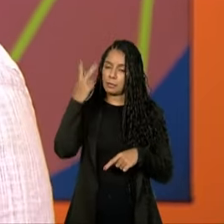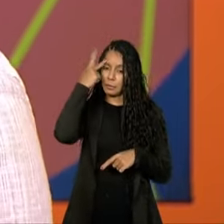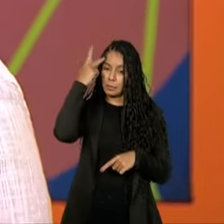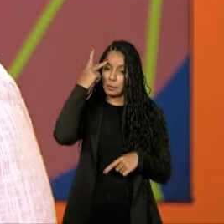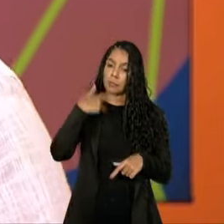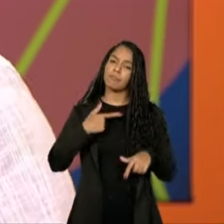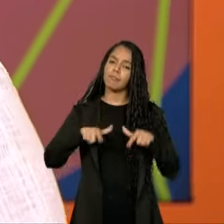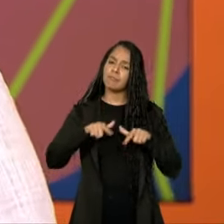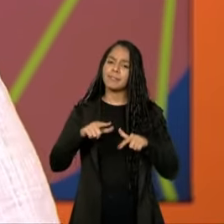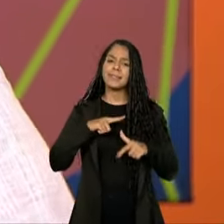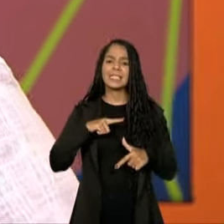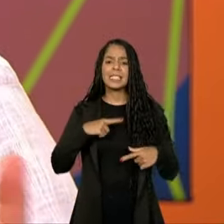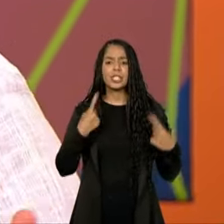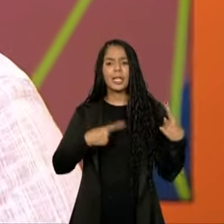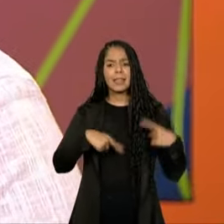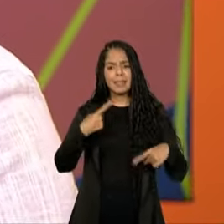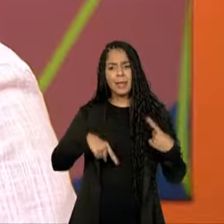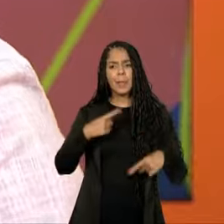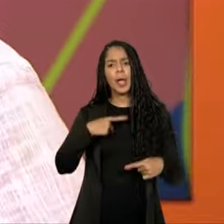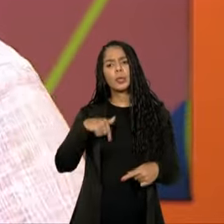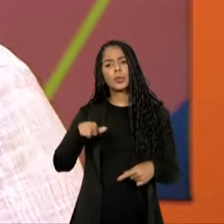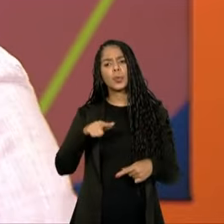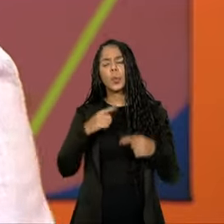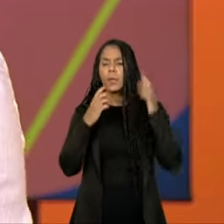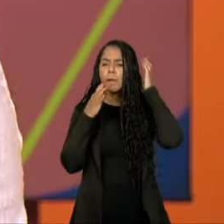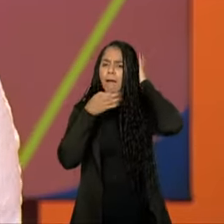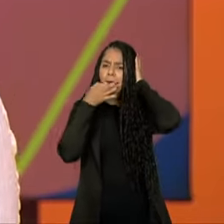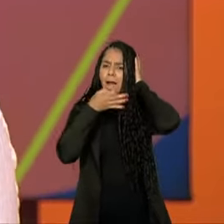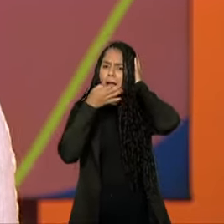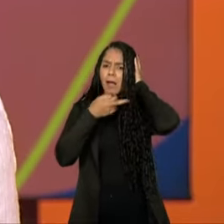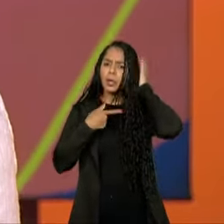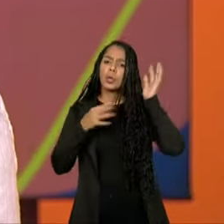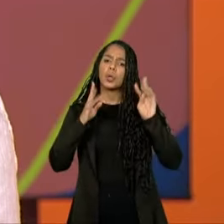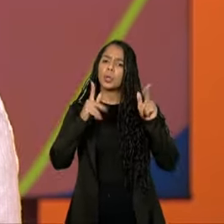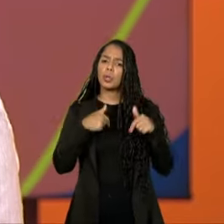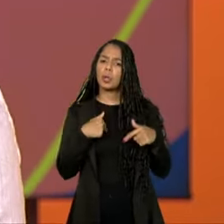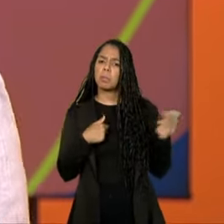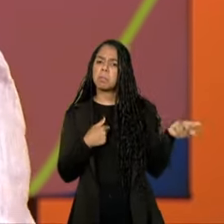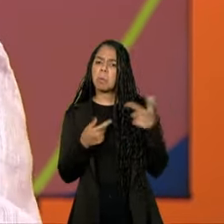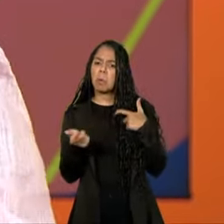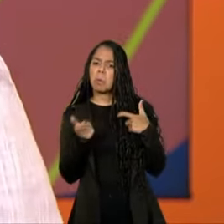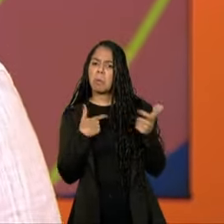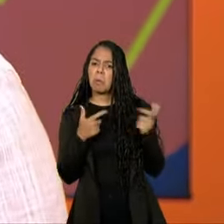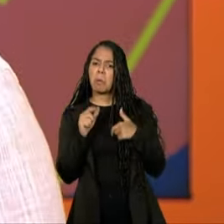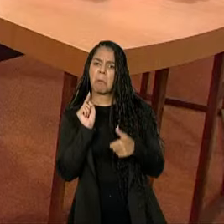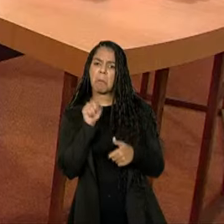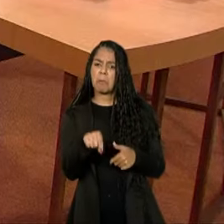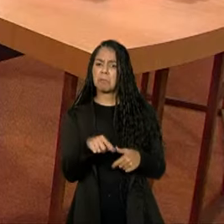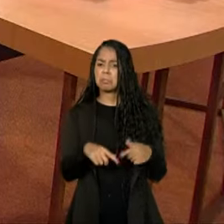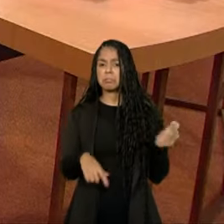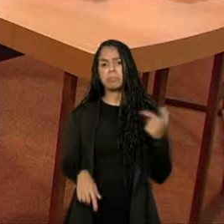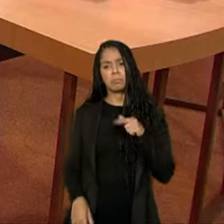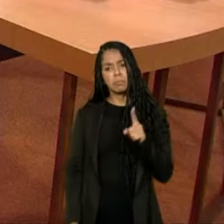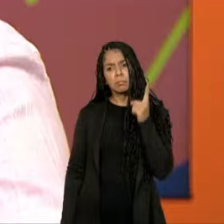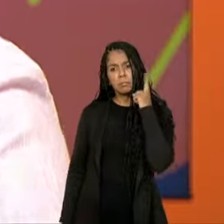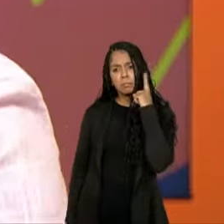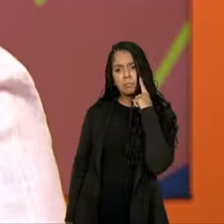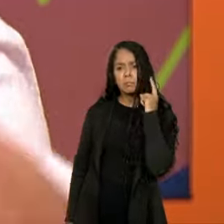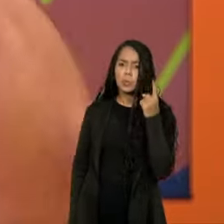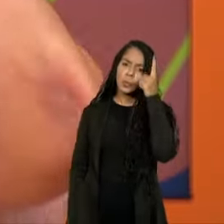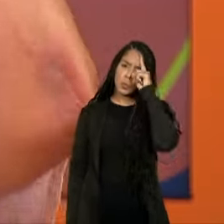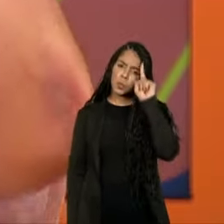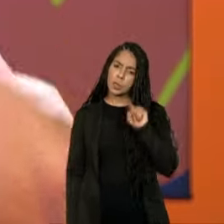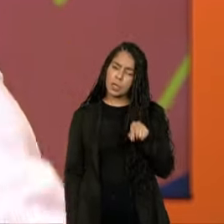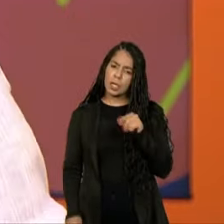Tinha debates que eu ia na rádio e ficava todo mundo me gongando, né? Porque você não sei o quê. Eu falo, escuta, eu não sei se vocês